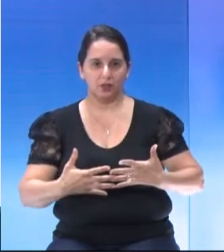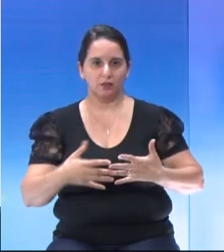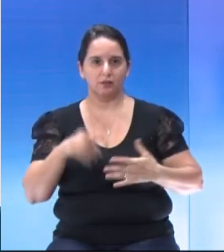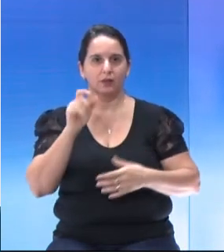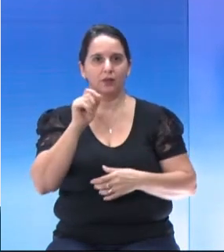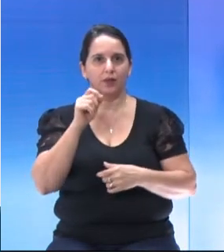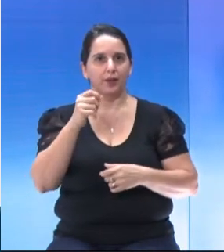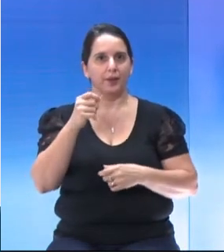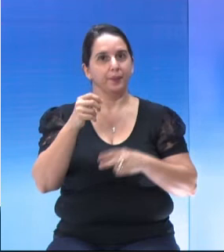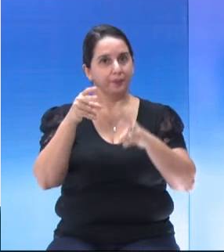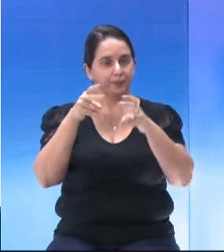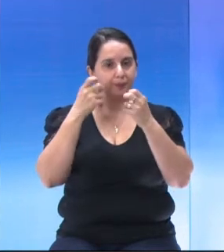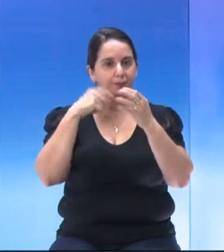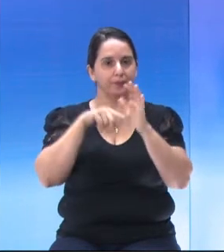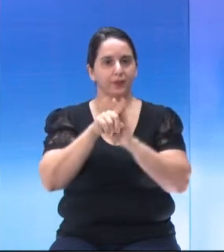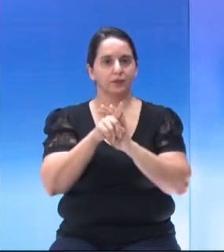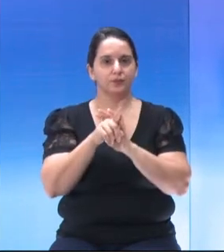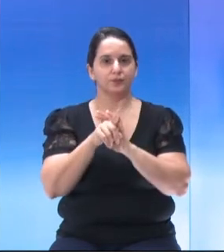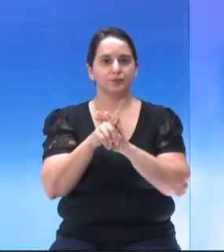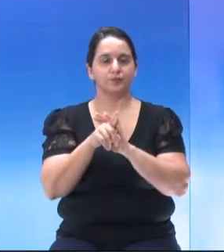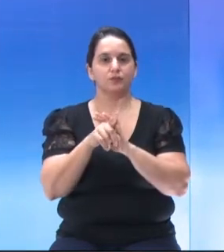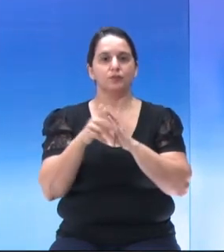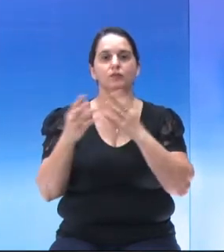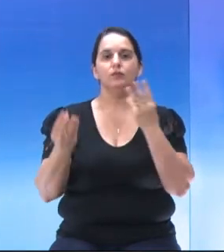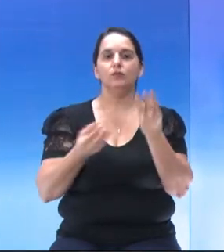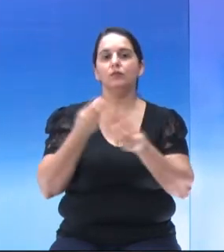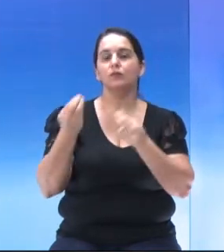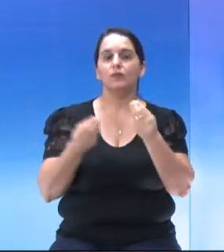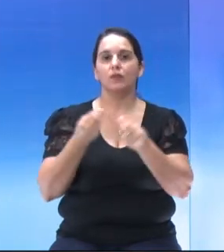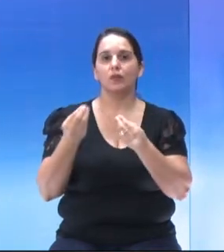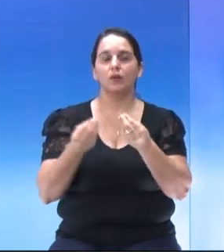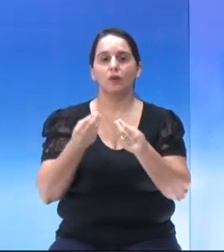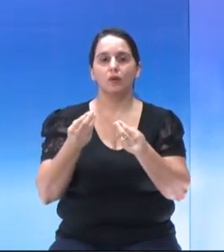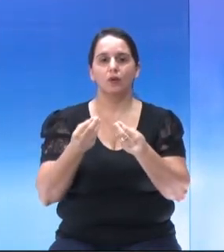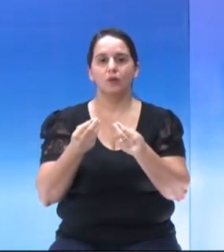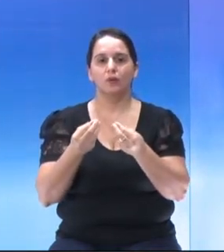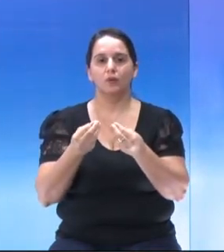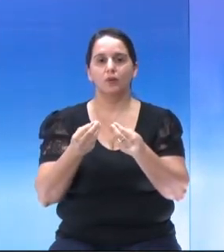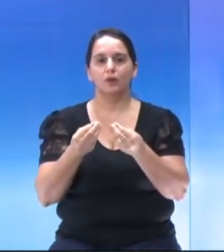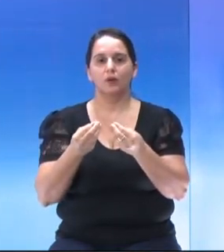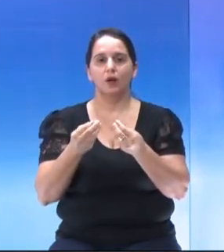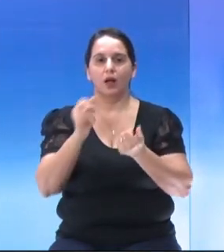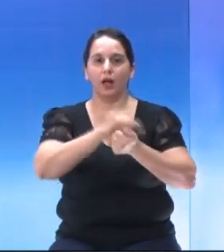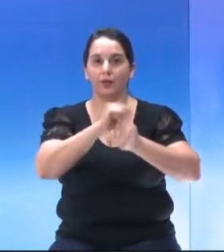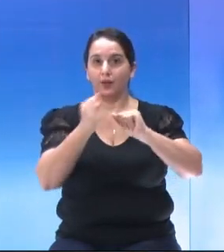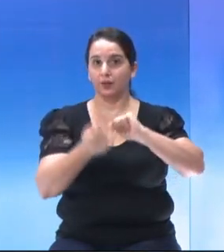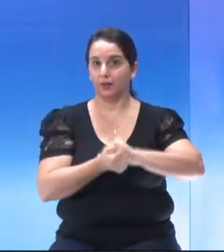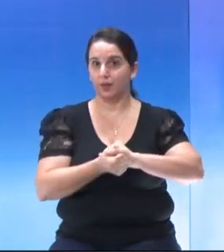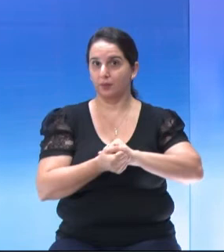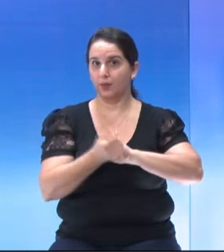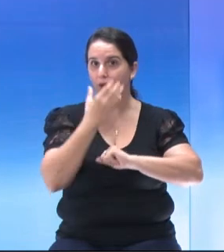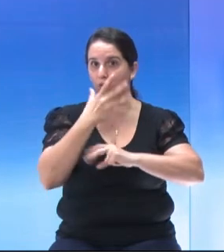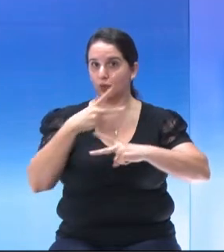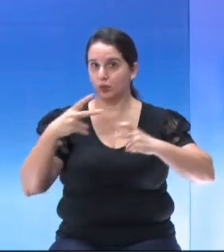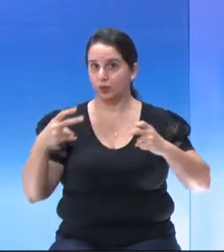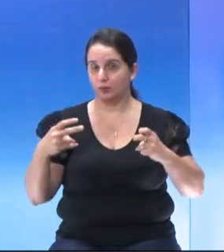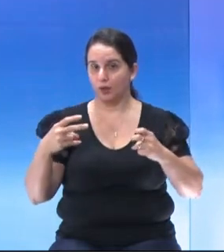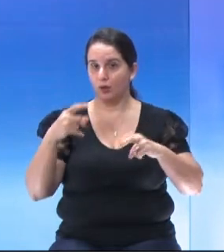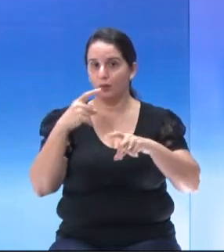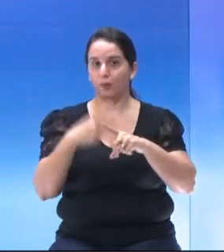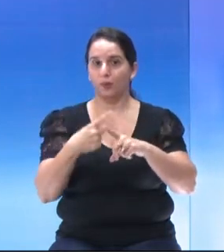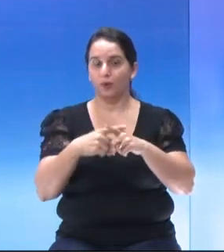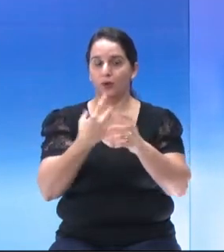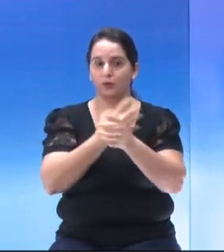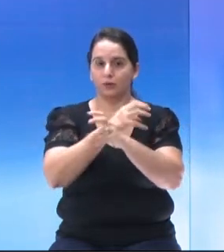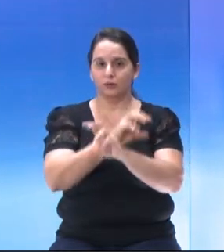citados preste bem atenção, o item está pedindo aqui uma adaptação associada a esse